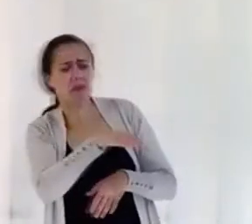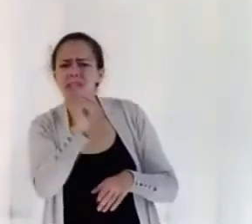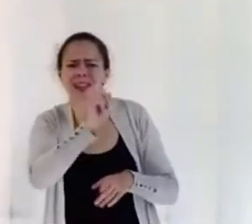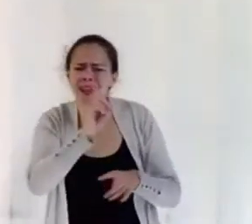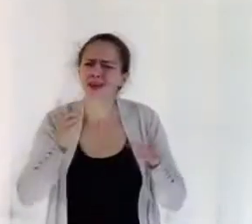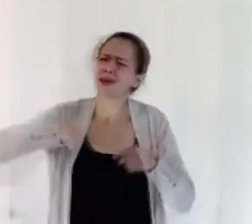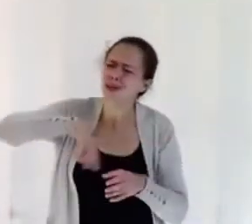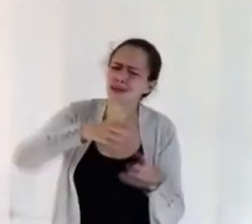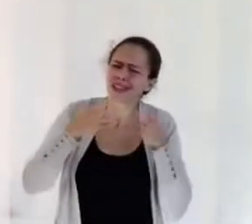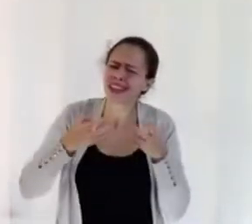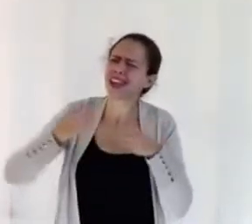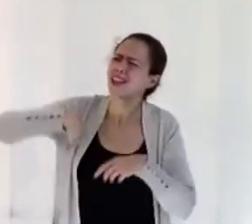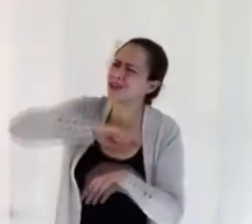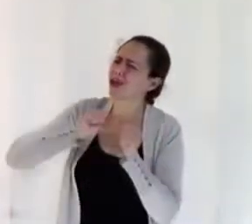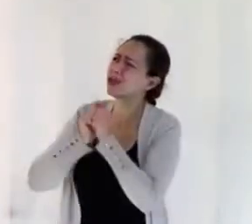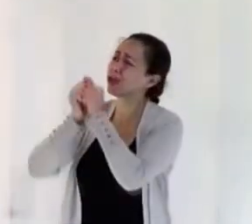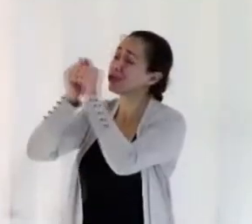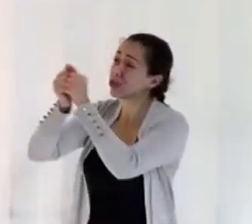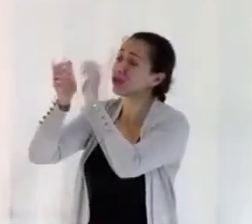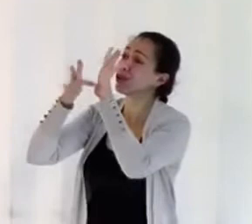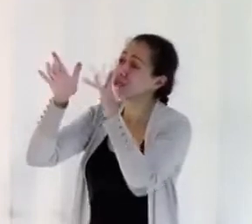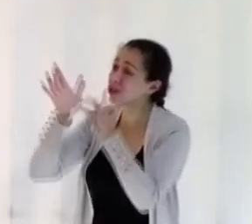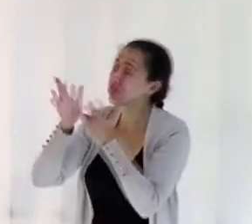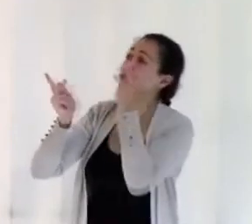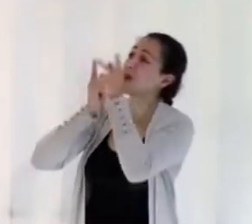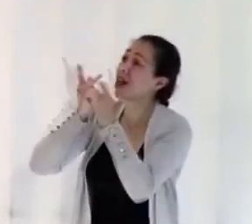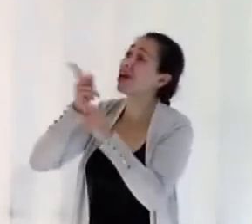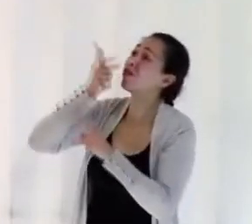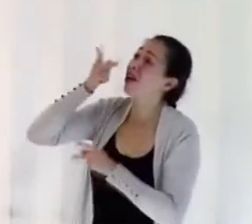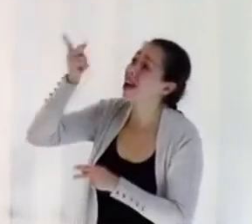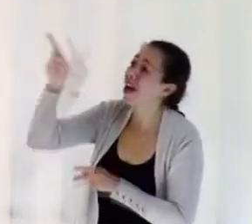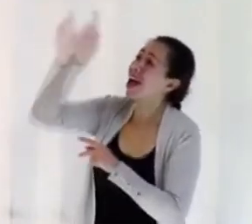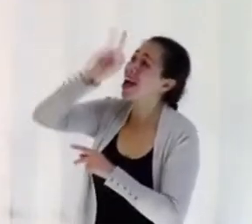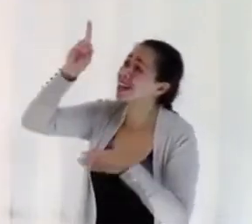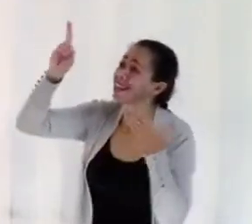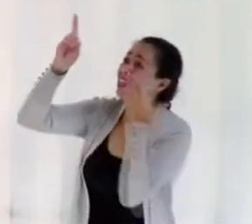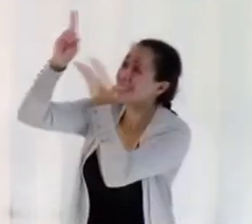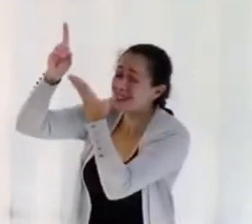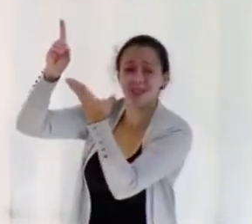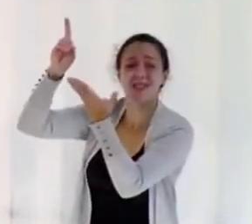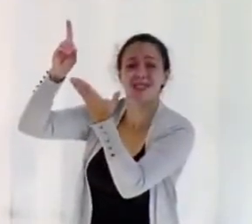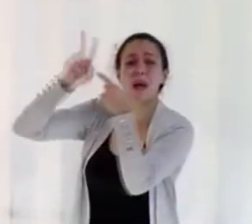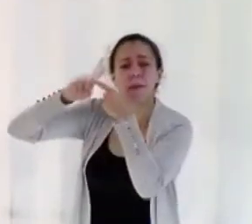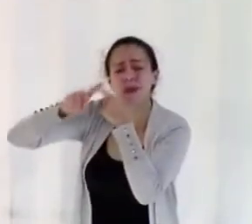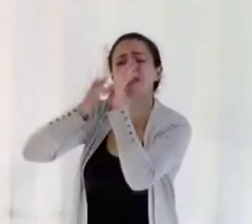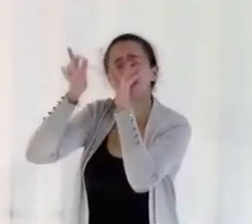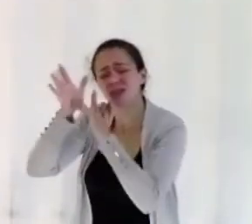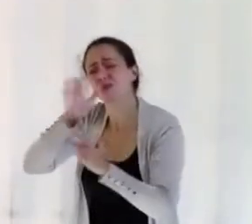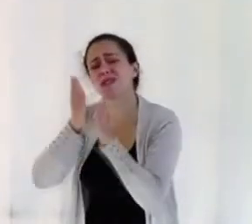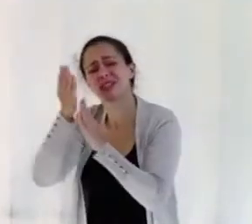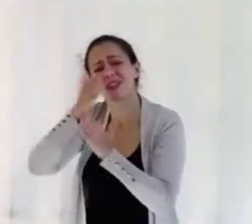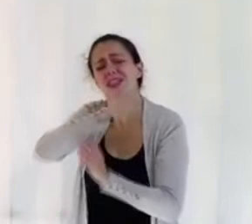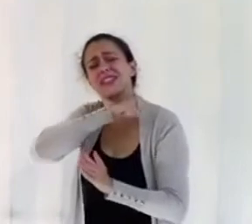se agrada. Nós precisamos olhar para Cristo e não olhar para as